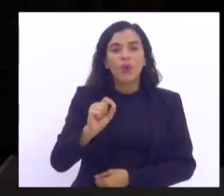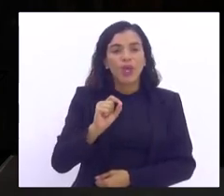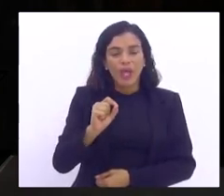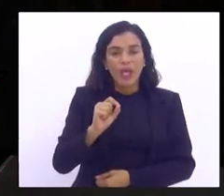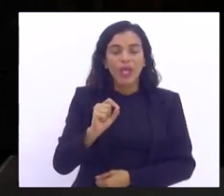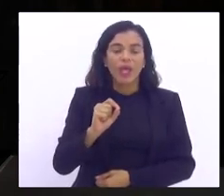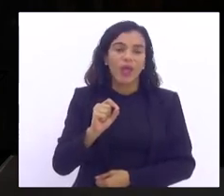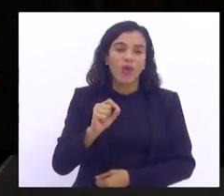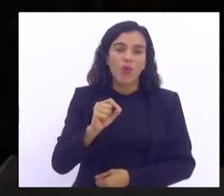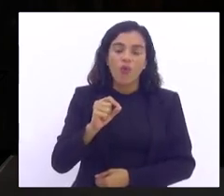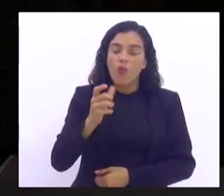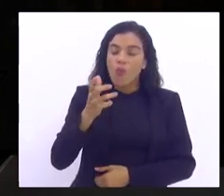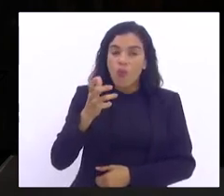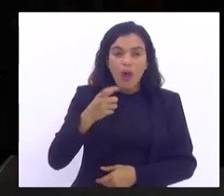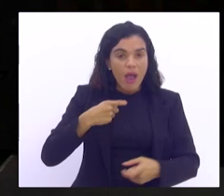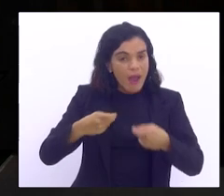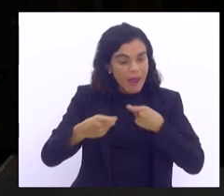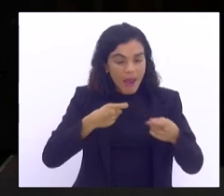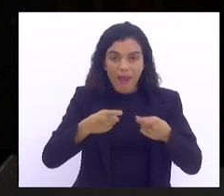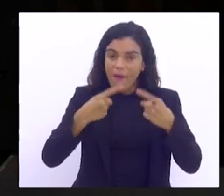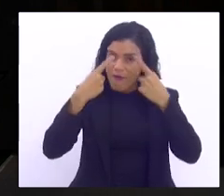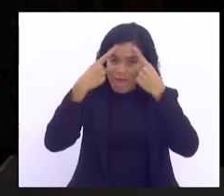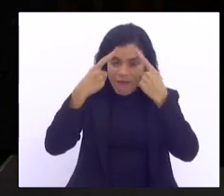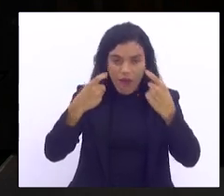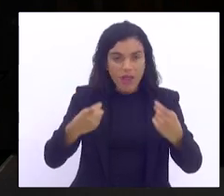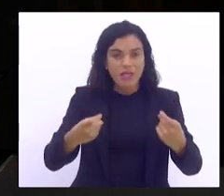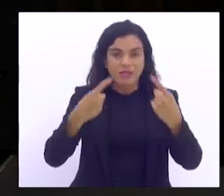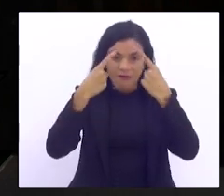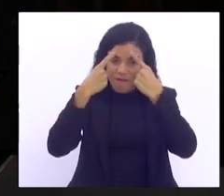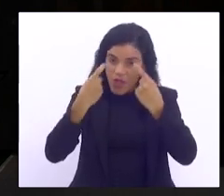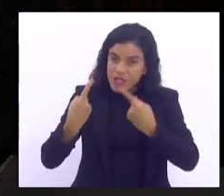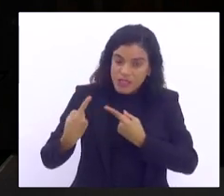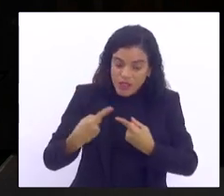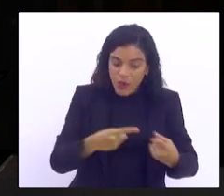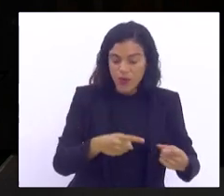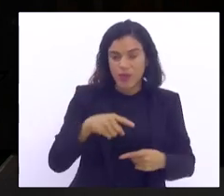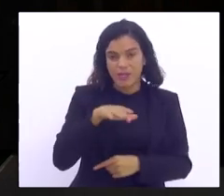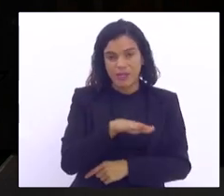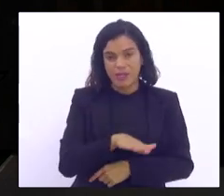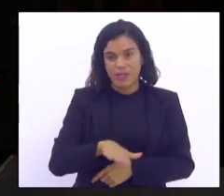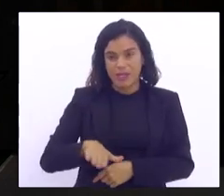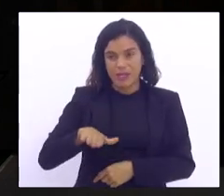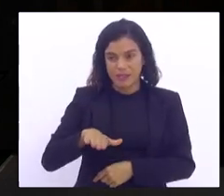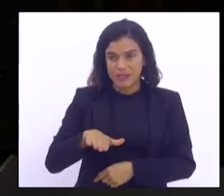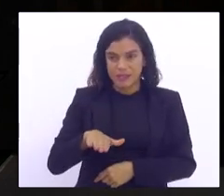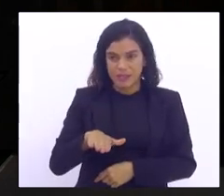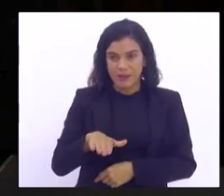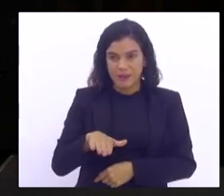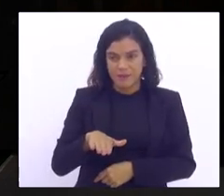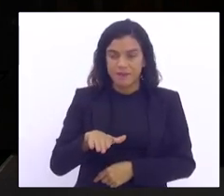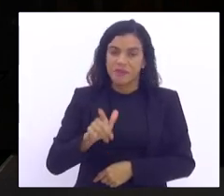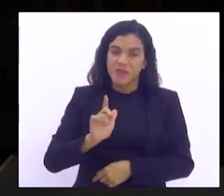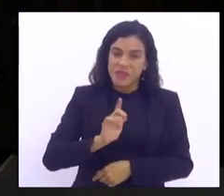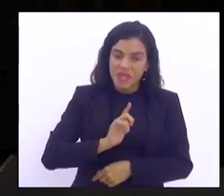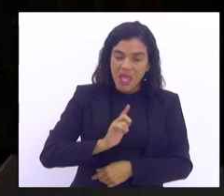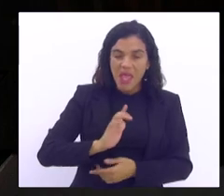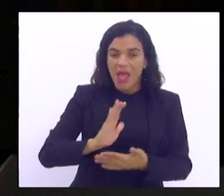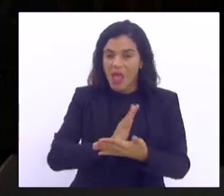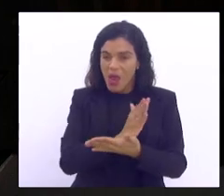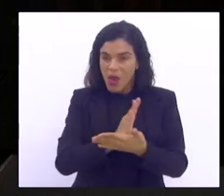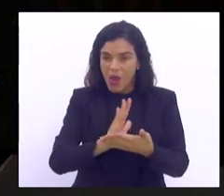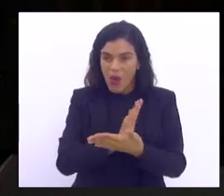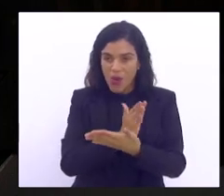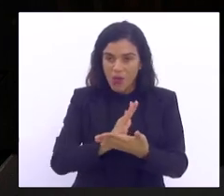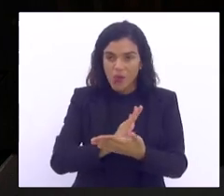guerra, uma grande violência, que é justamente a violência contra a criança. Há aqueles paladinos